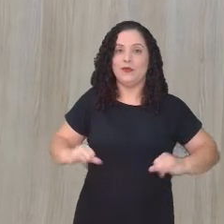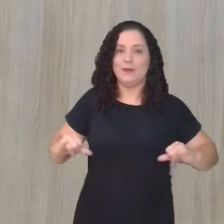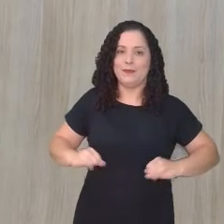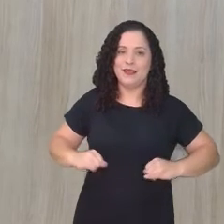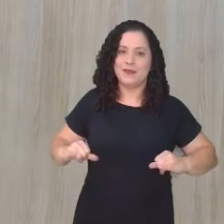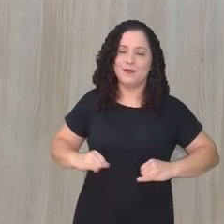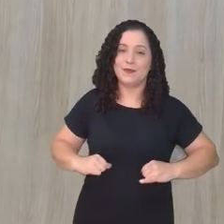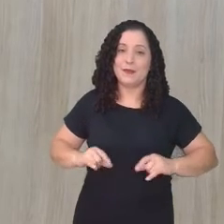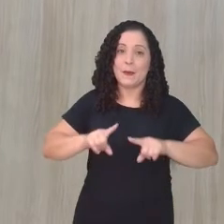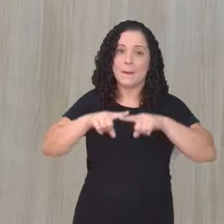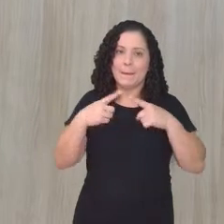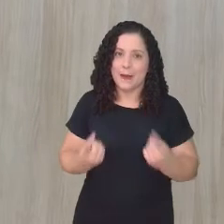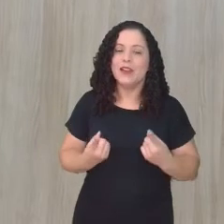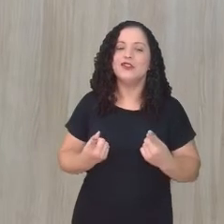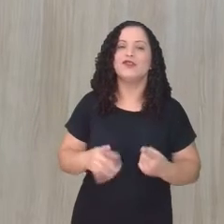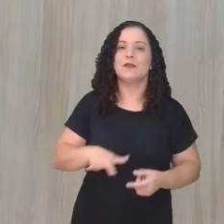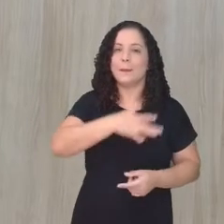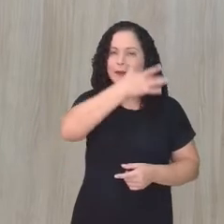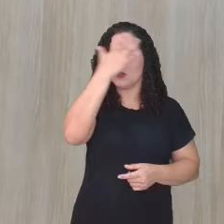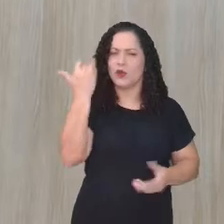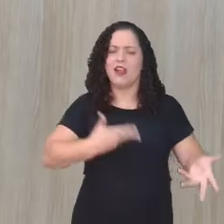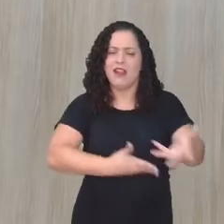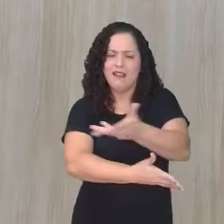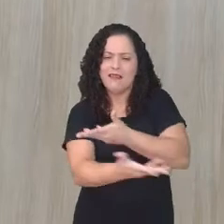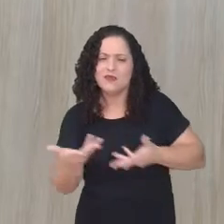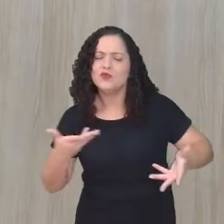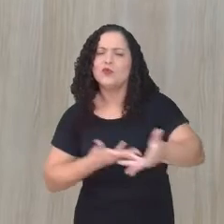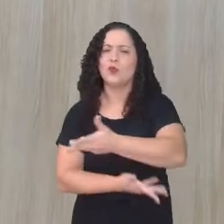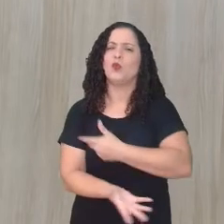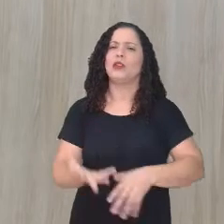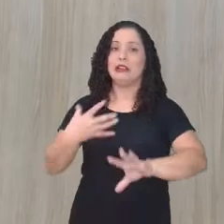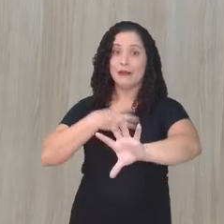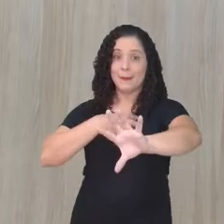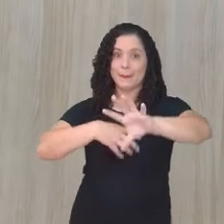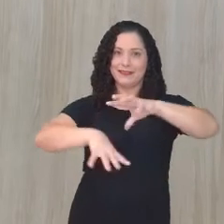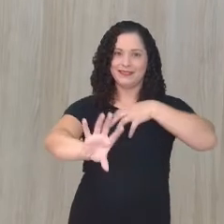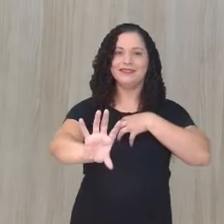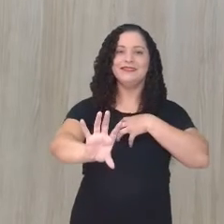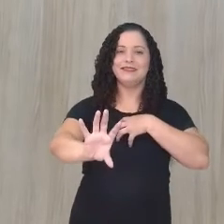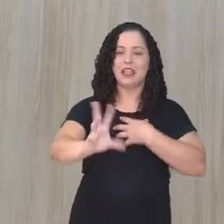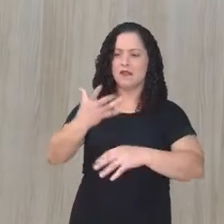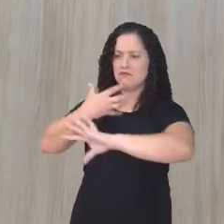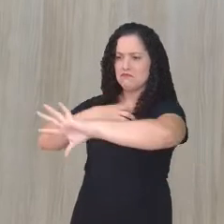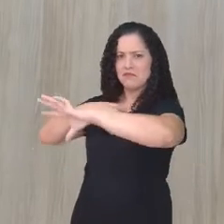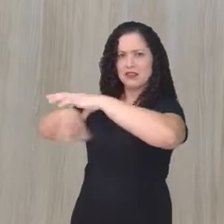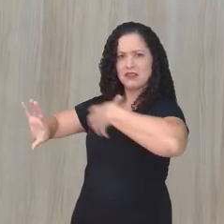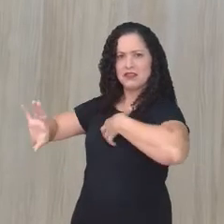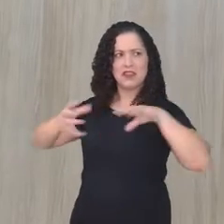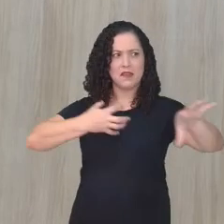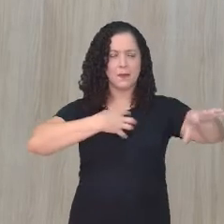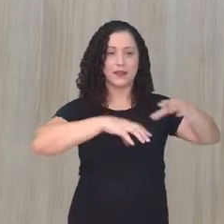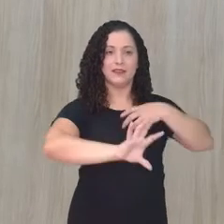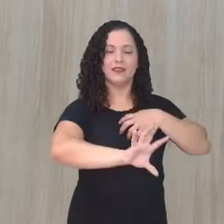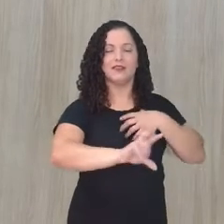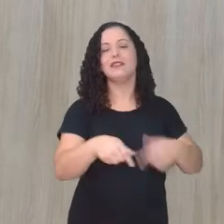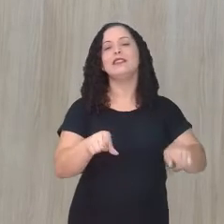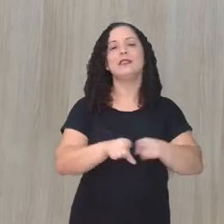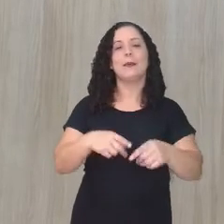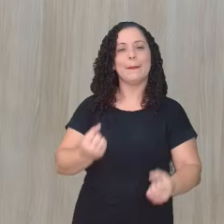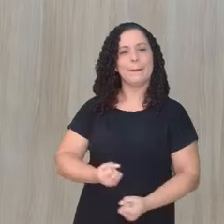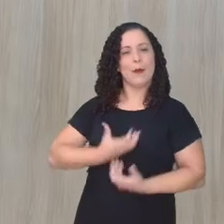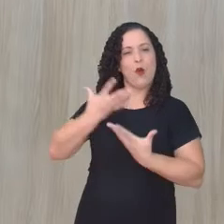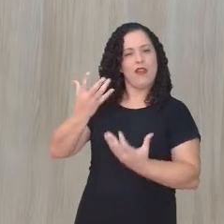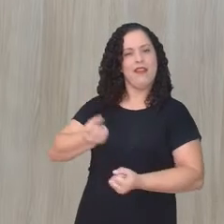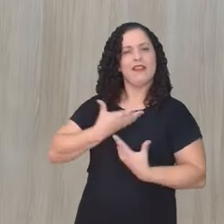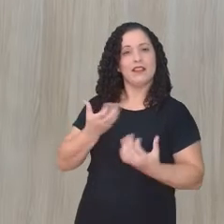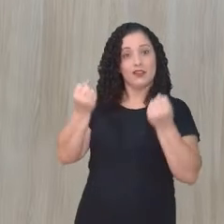se envolve, não é? Socialmente com a dor de outras pessoas e se torna um poeta da dor. Eu